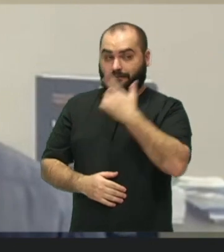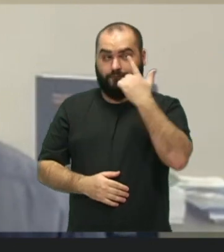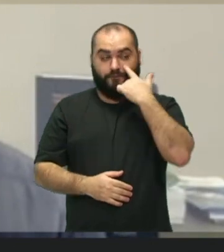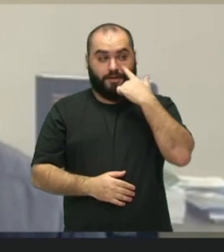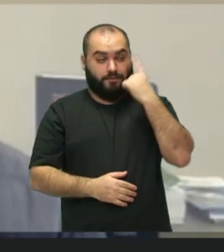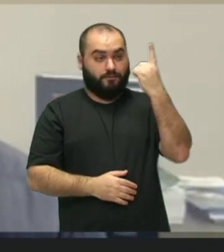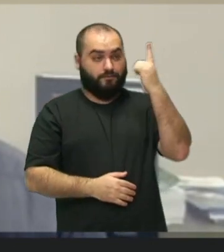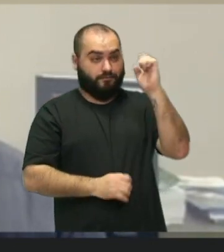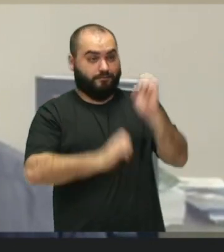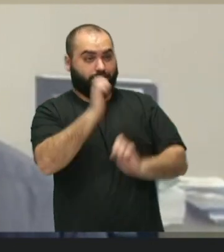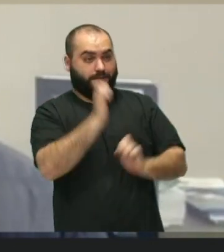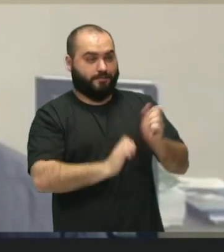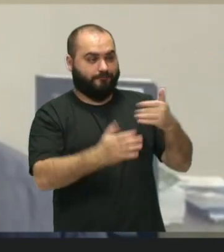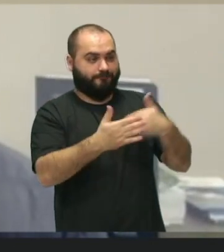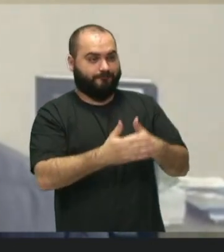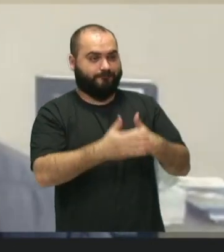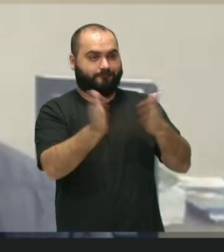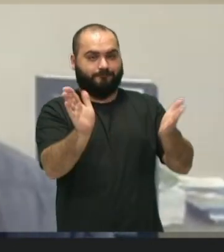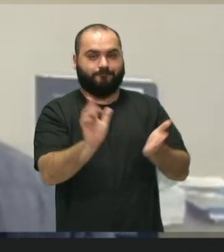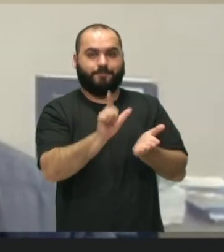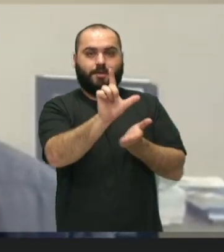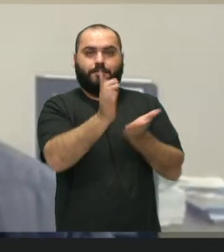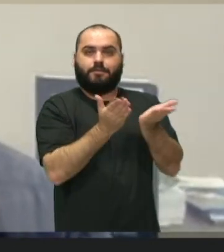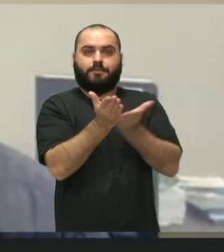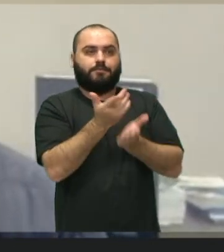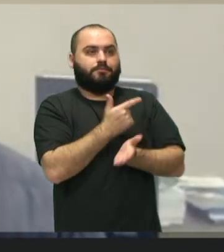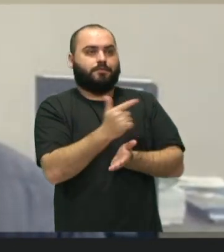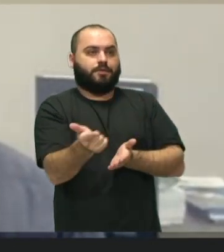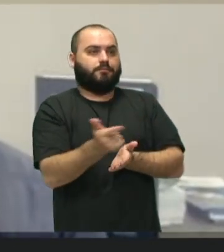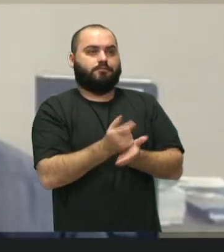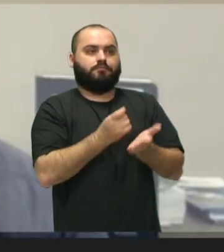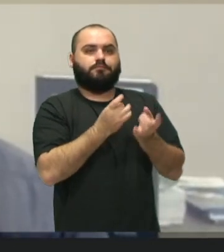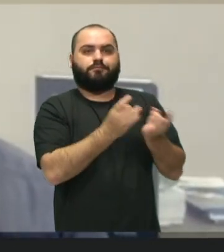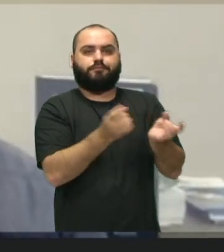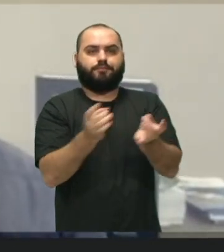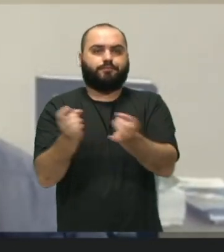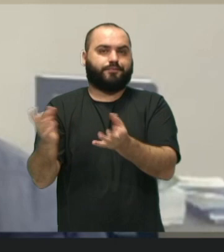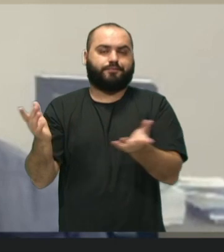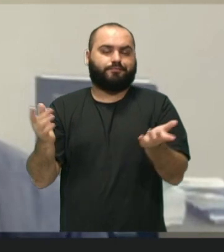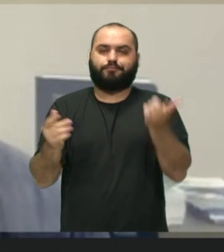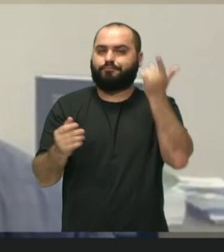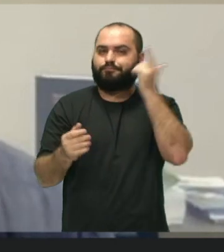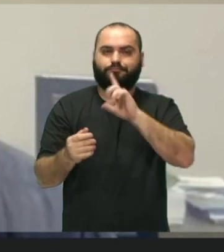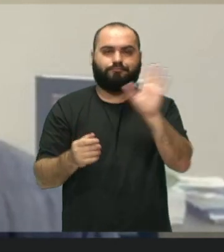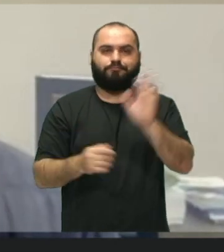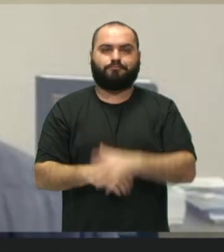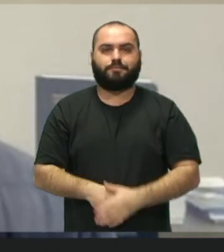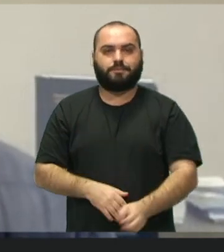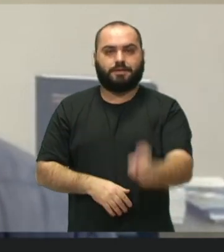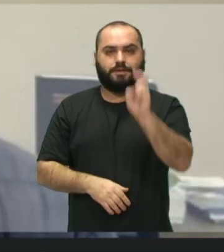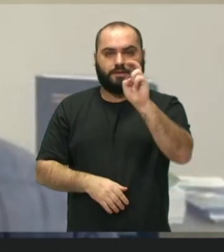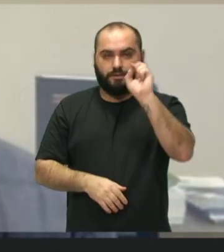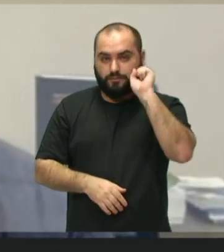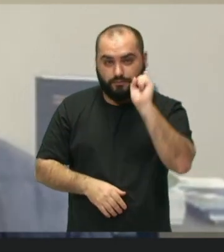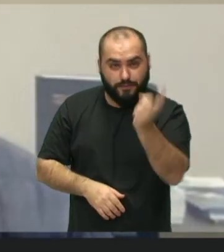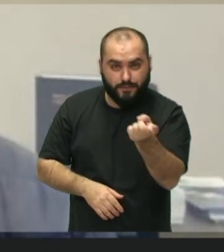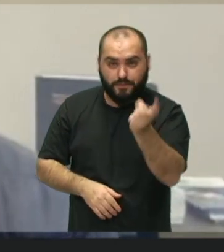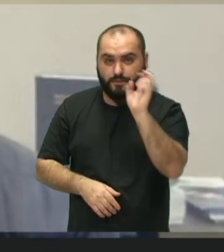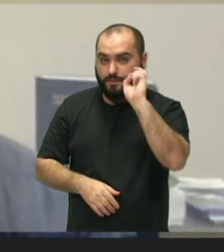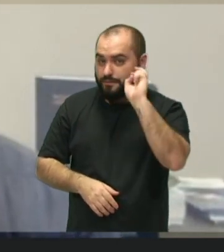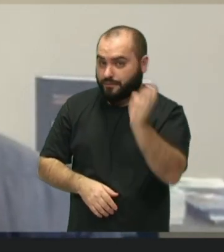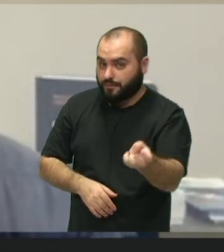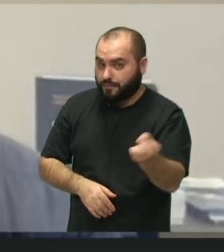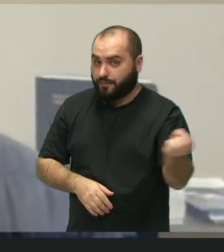abertas que não tem as licitações como um canal de venda. São 5.000 novas licitações por dia. Eu